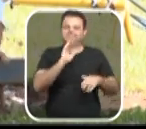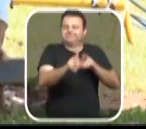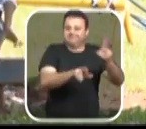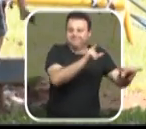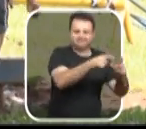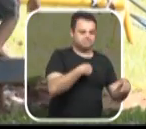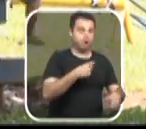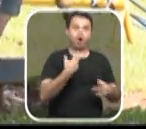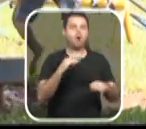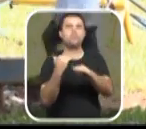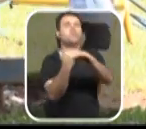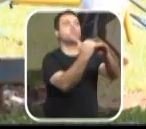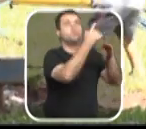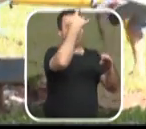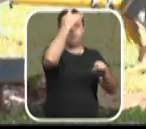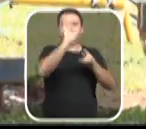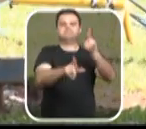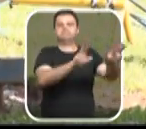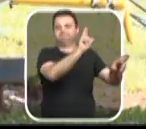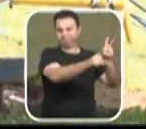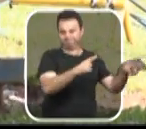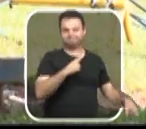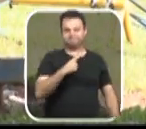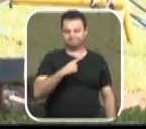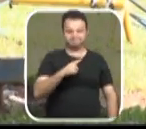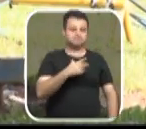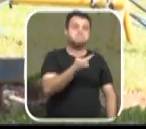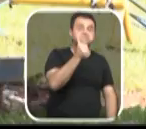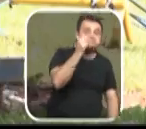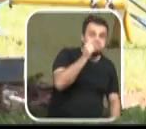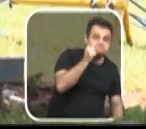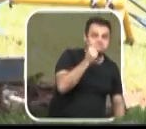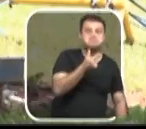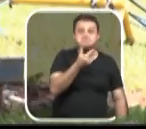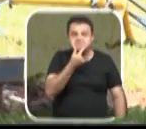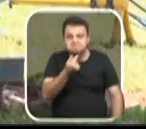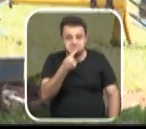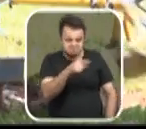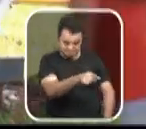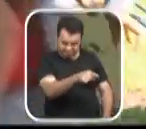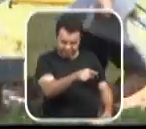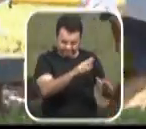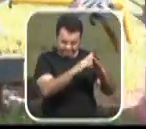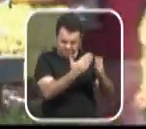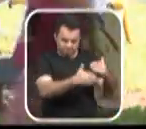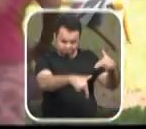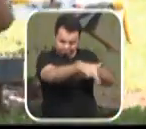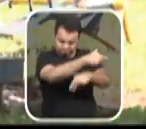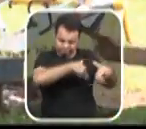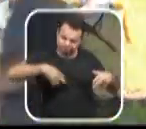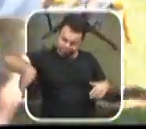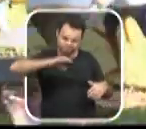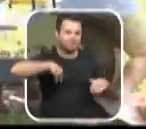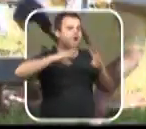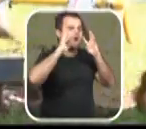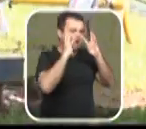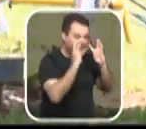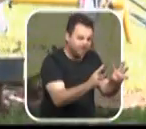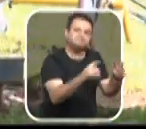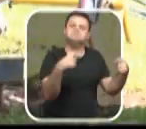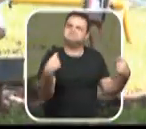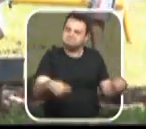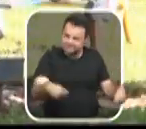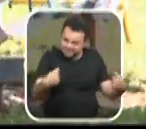perfil heterogêneo. Esse menino, essa menina que está lá no cotidiano da escola precisa ser ouvido, precisa ser